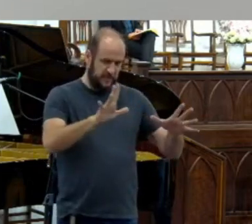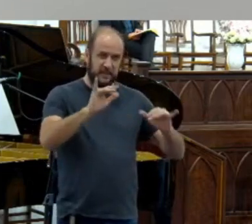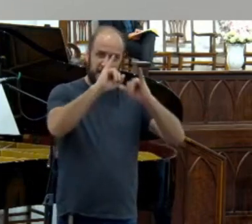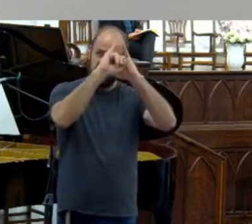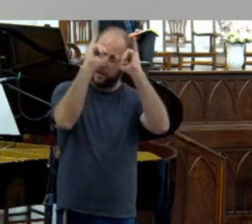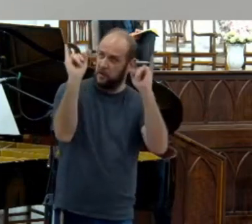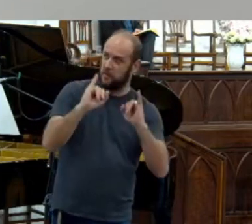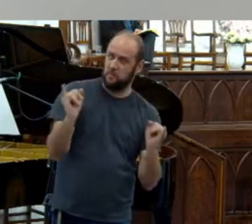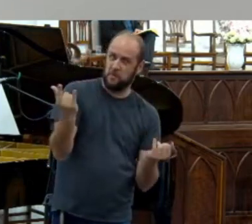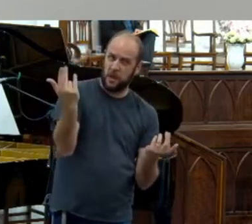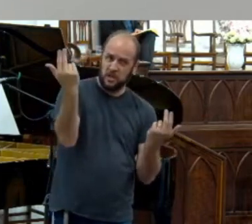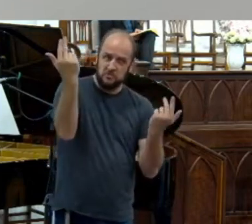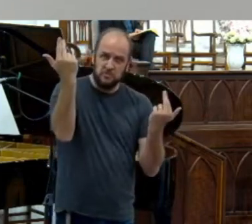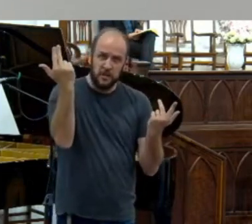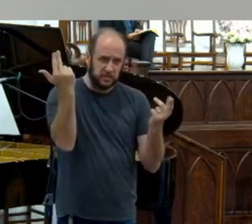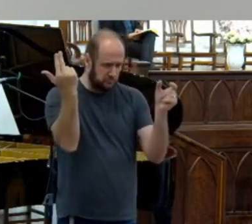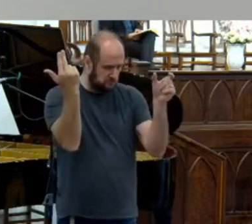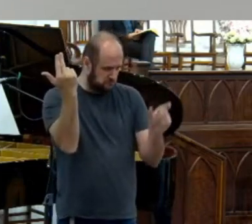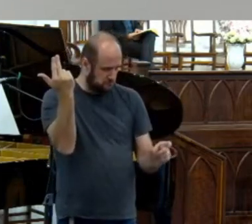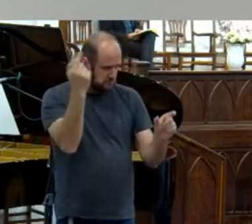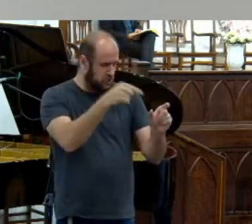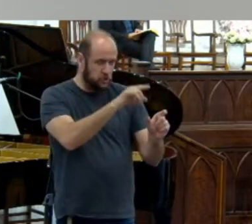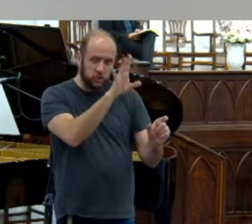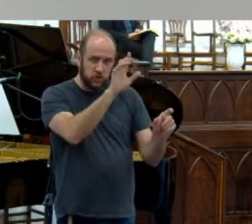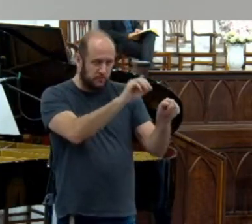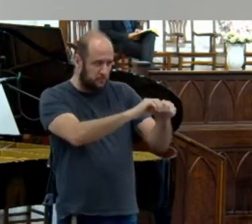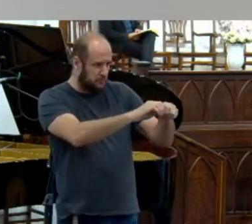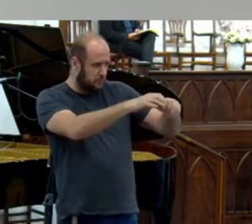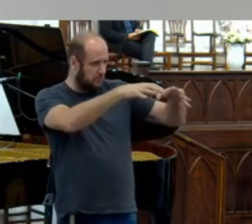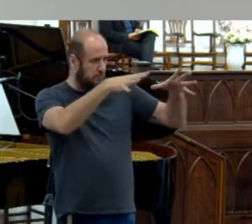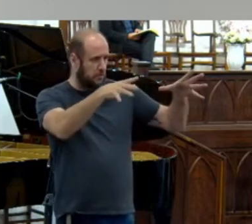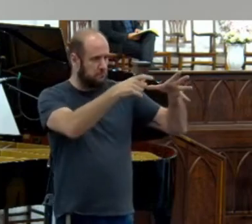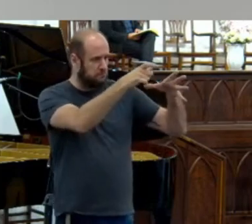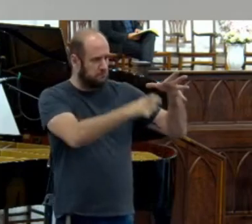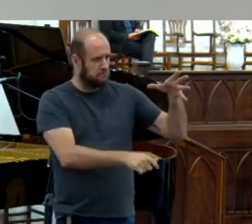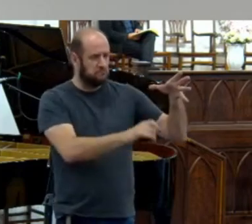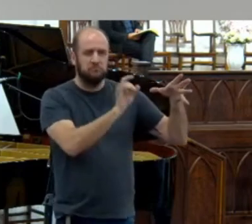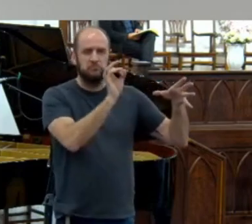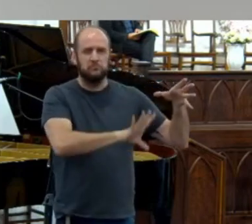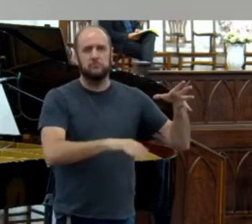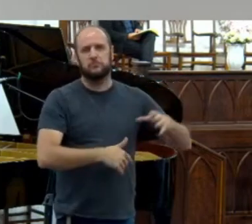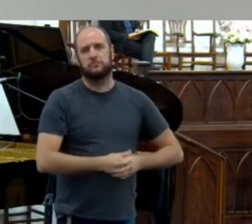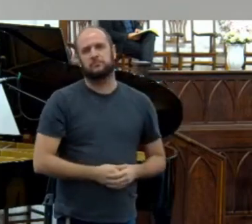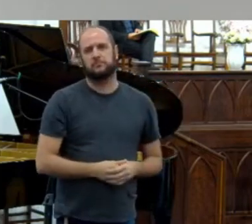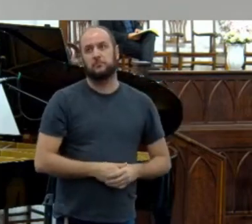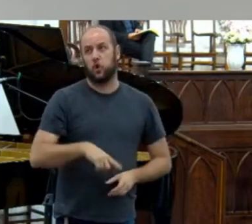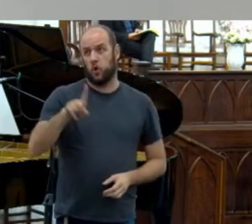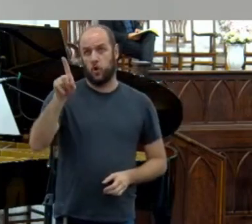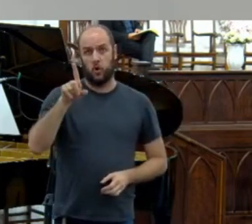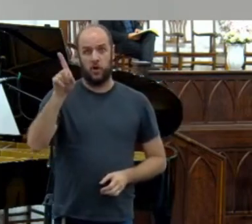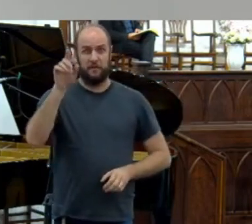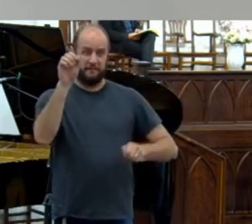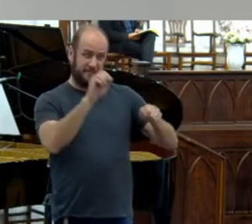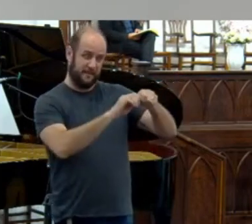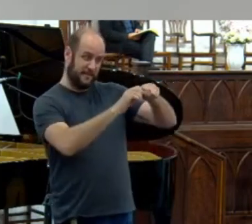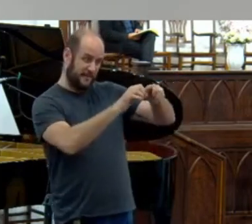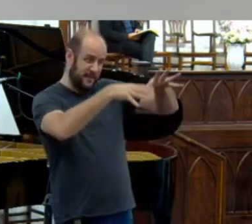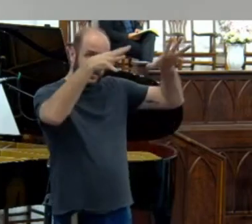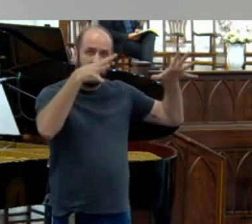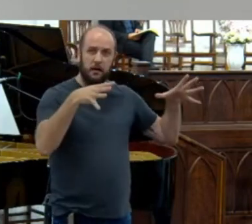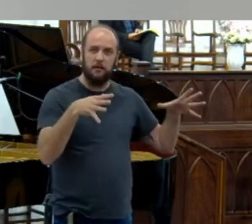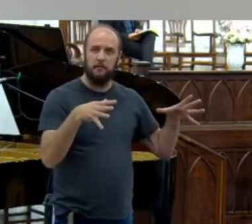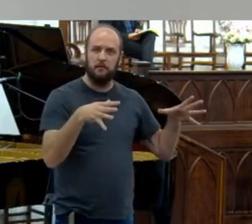imagem e semelhança, tu não passas de criatura. Tu fostes feito por mim, tu